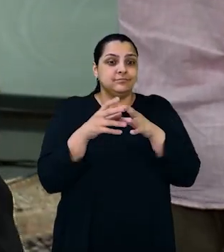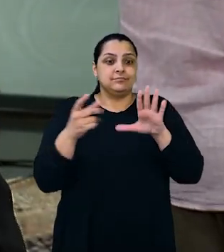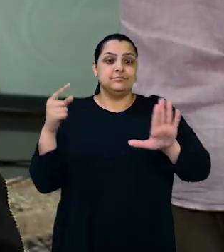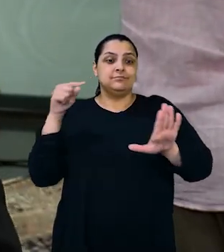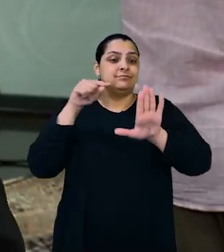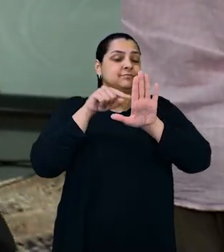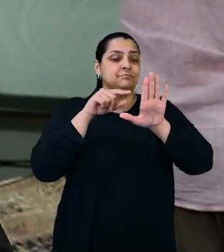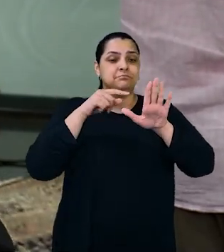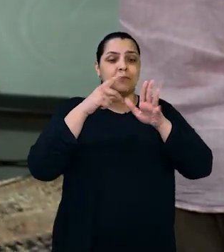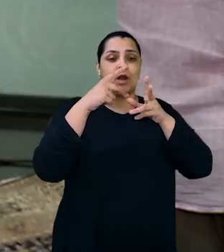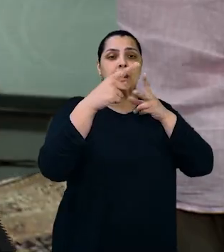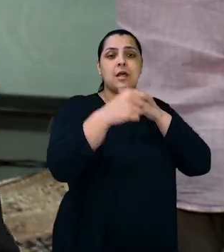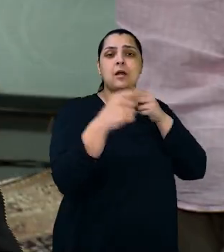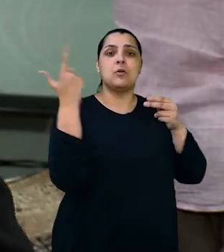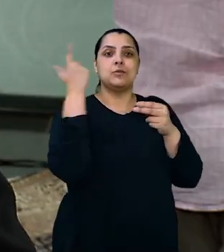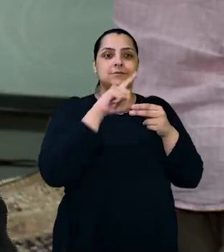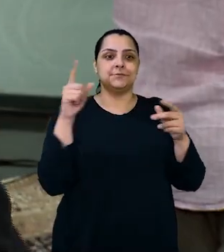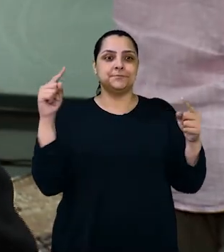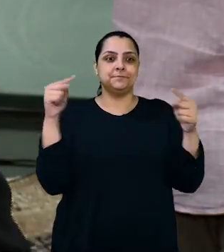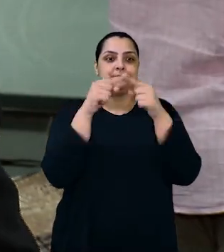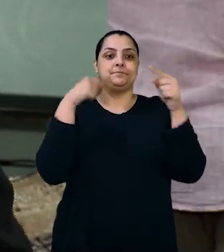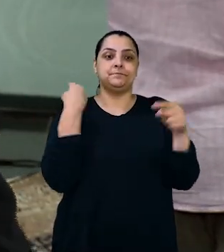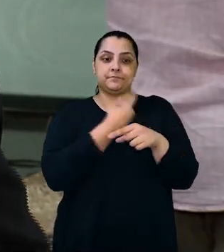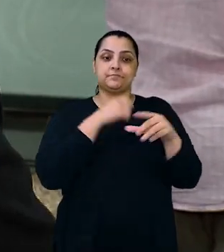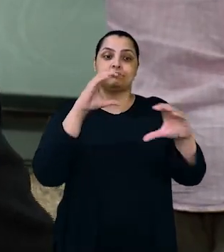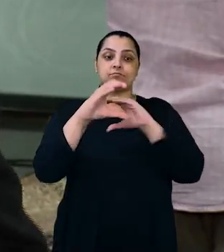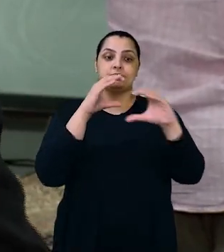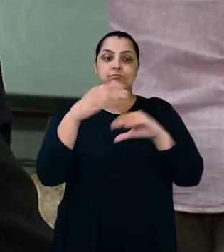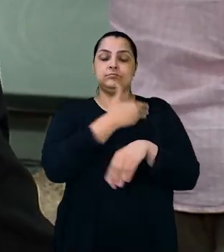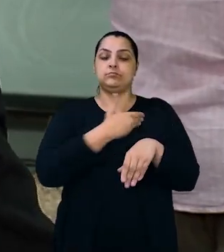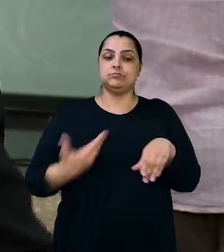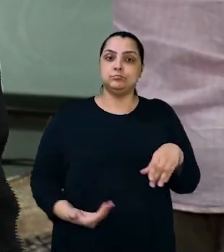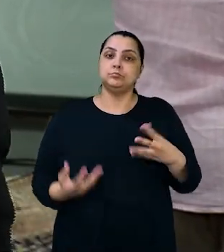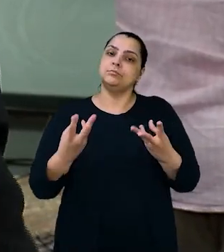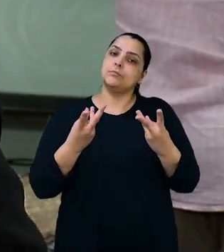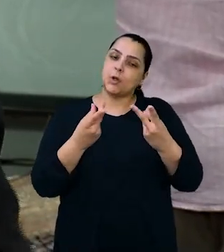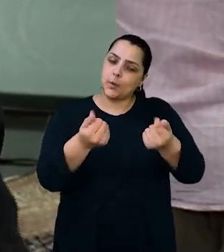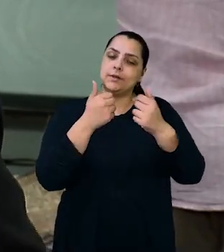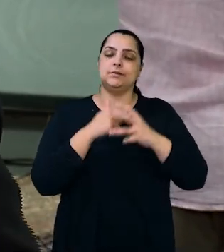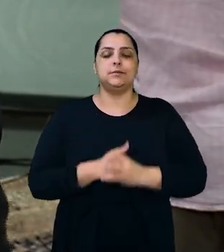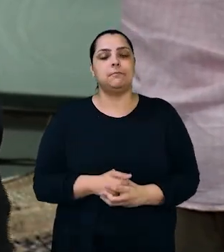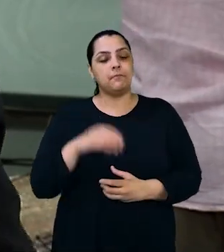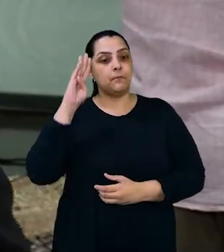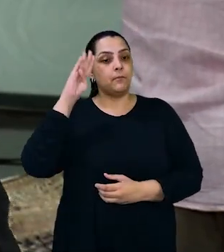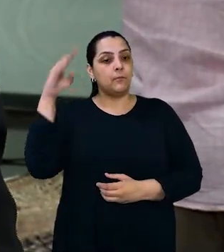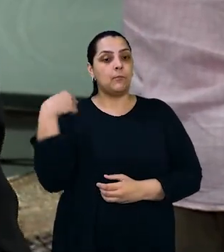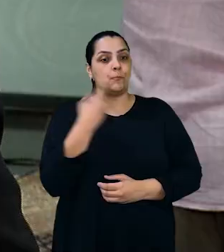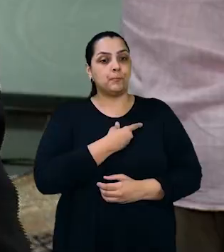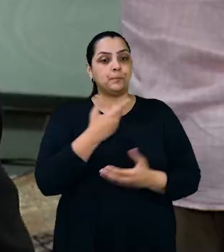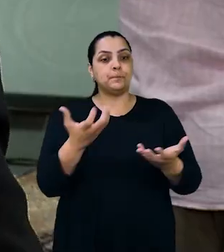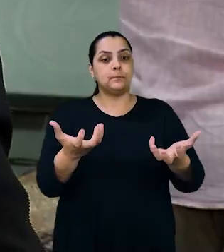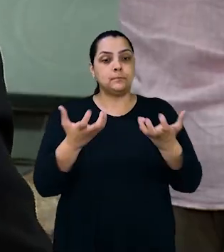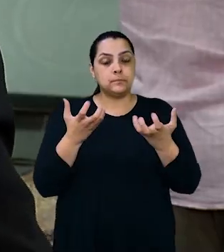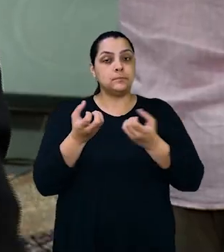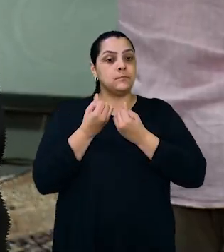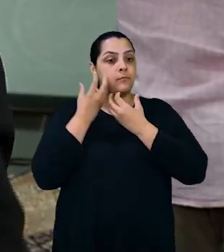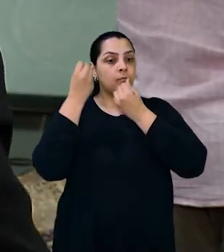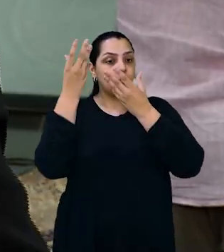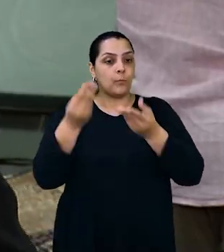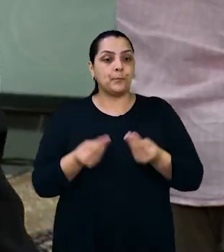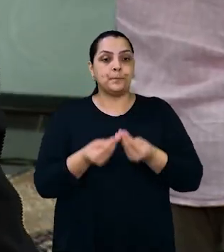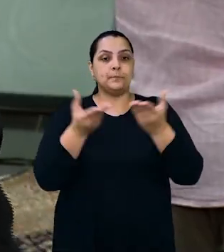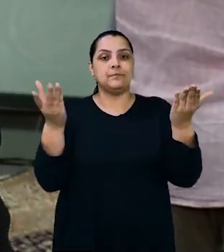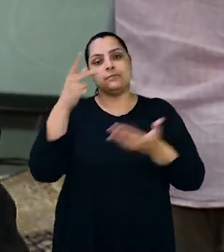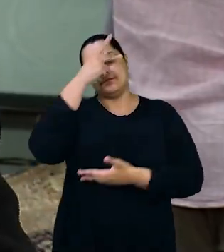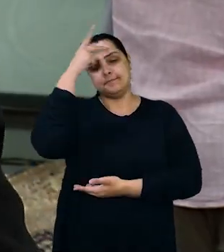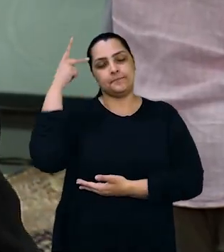isso também significa que a gente está fazendo comunicação pública de qualidade. Principalmente a gente quer levar essas informações para